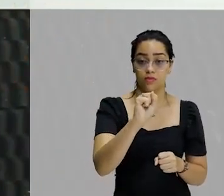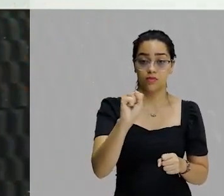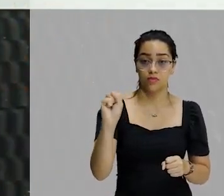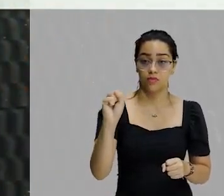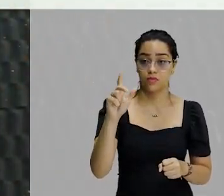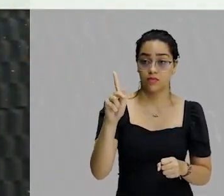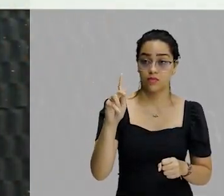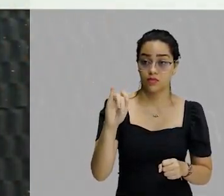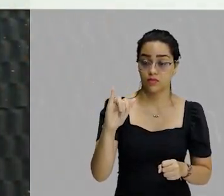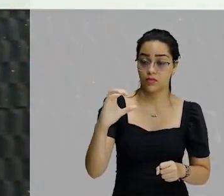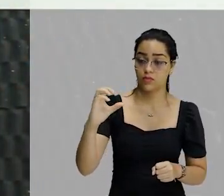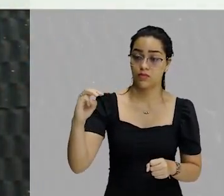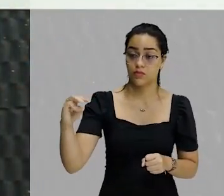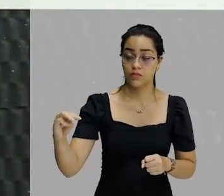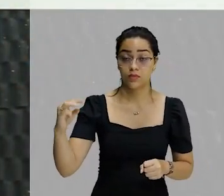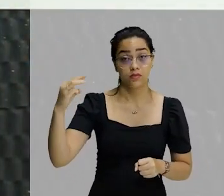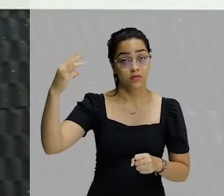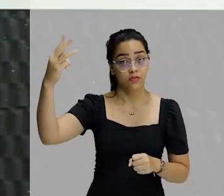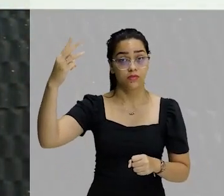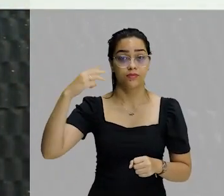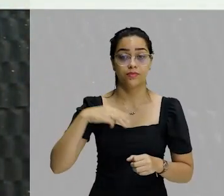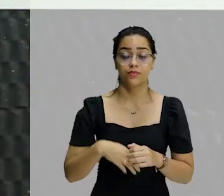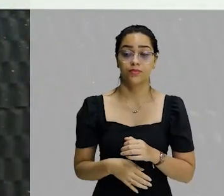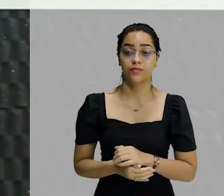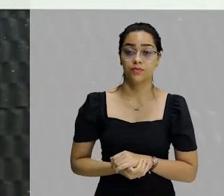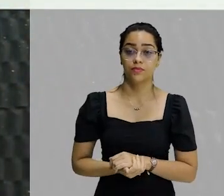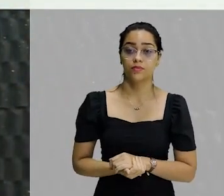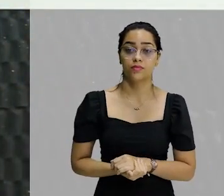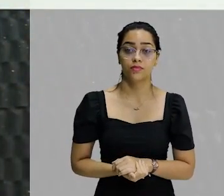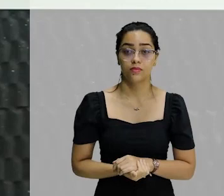π centímetros cúbicos.